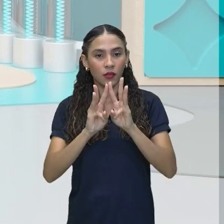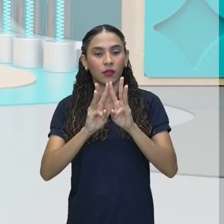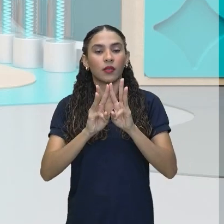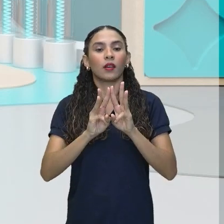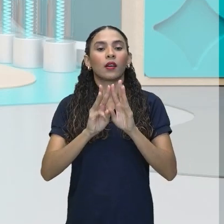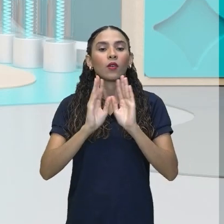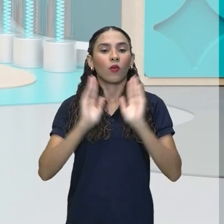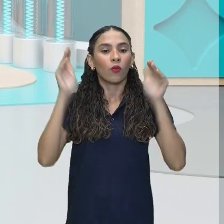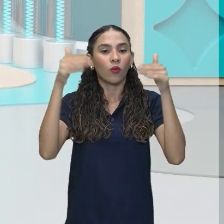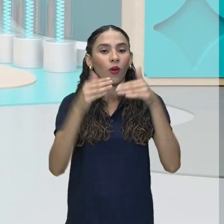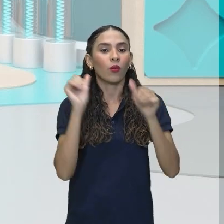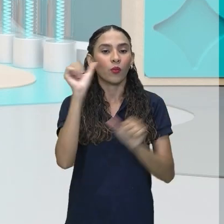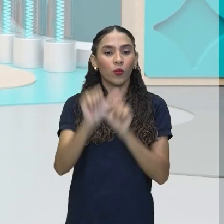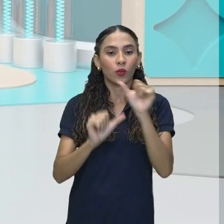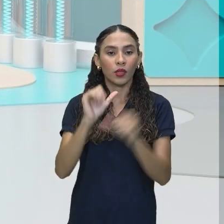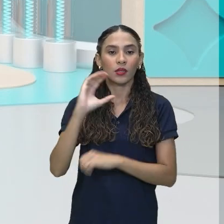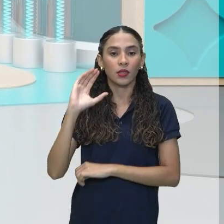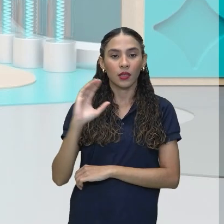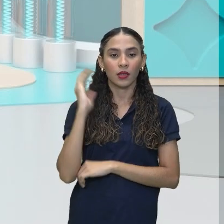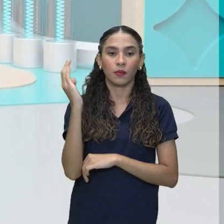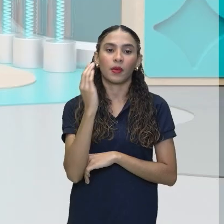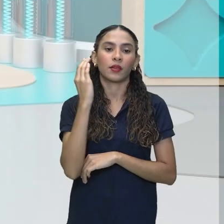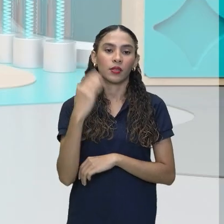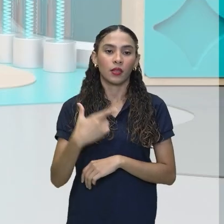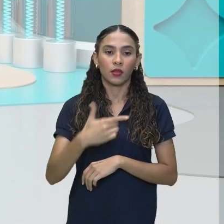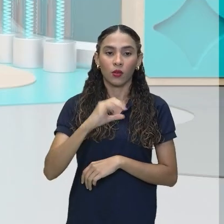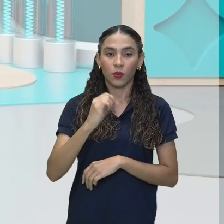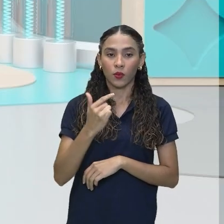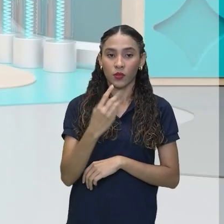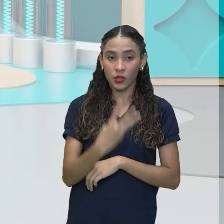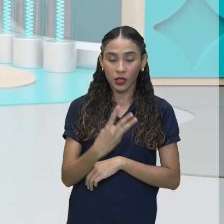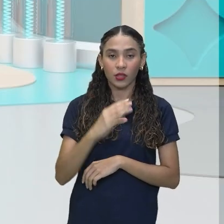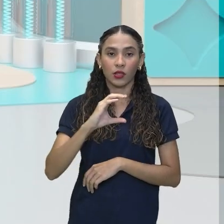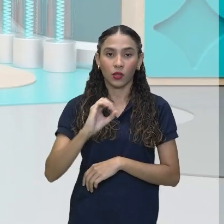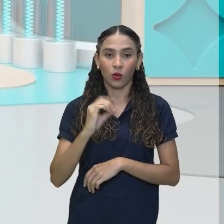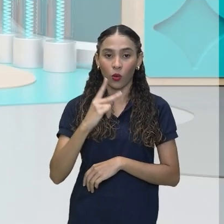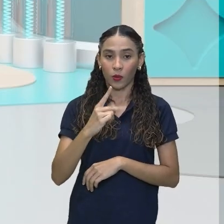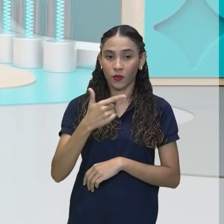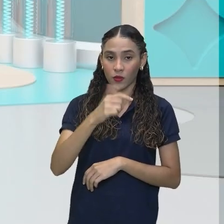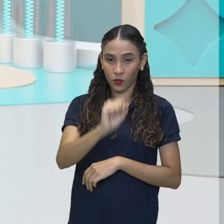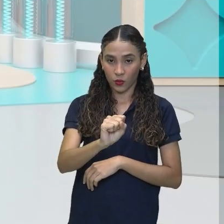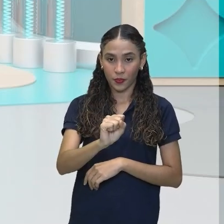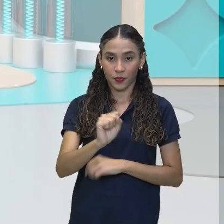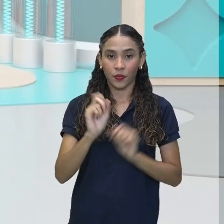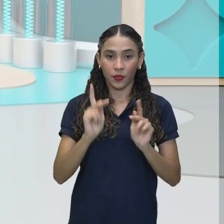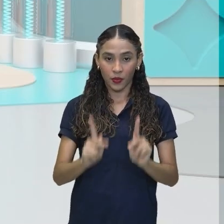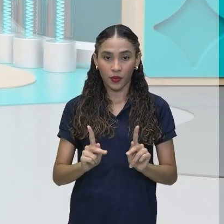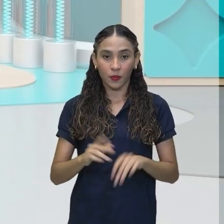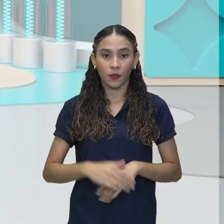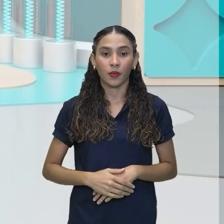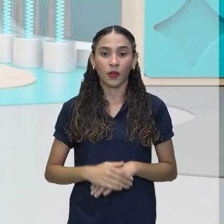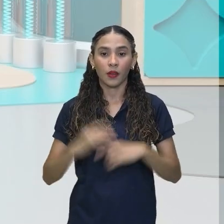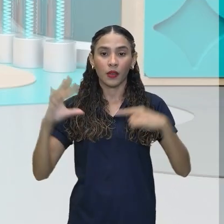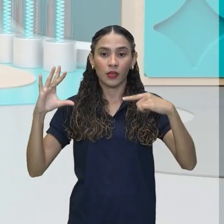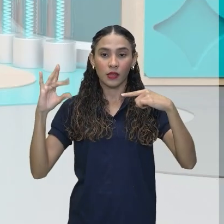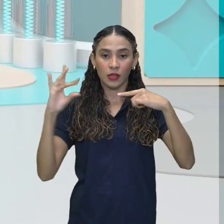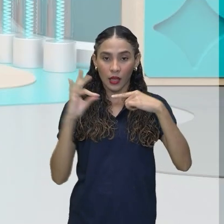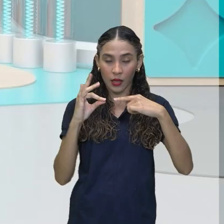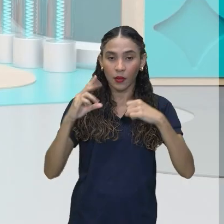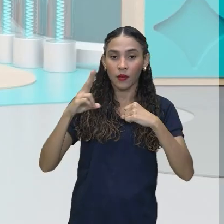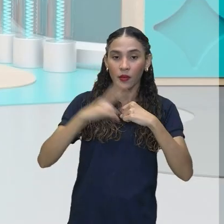Unidas sobre Mudanças Climáticas de 2023, a COP28. Tá? E o sintagma